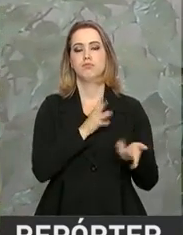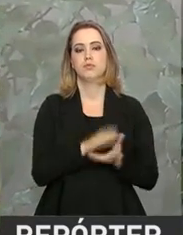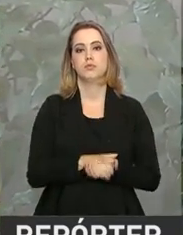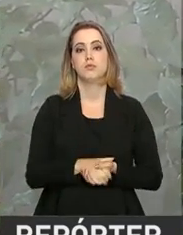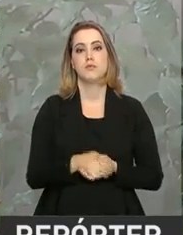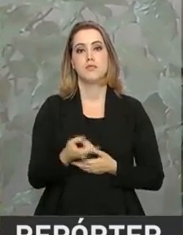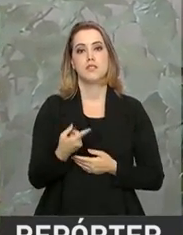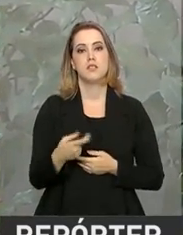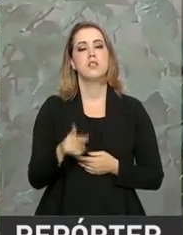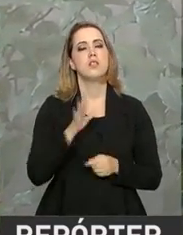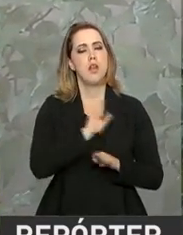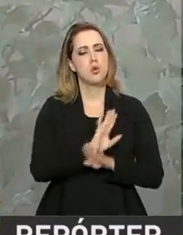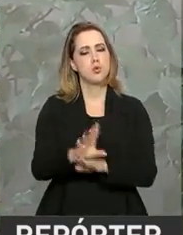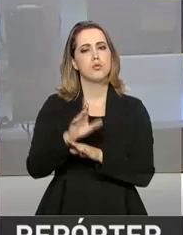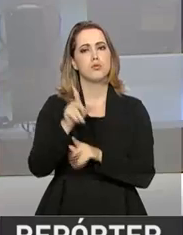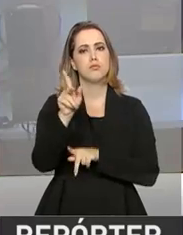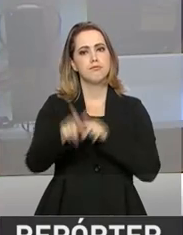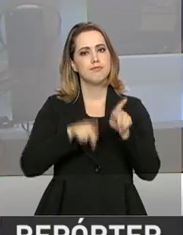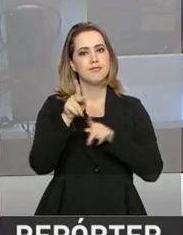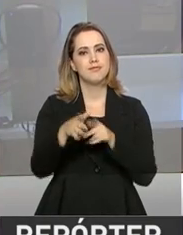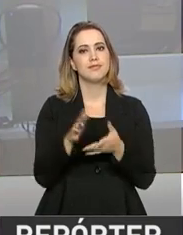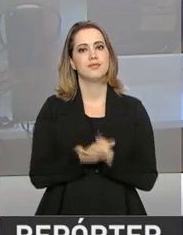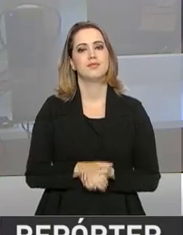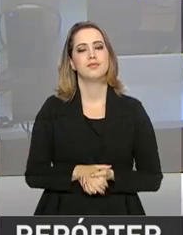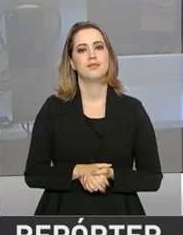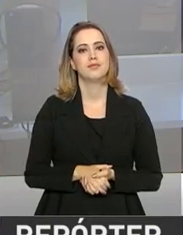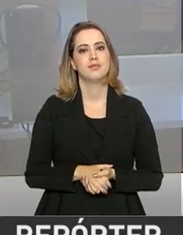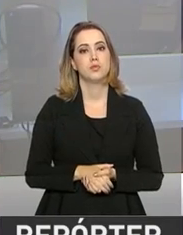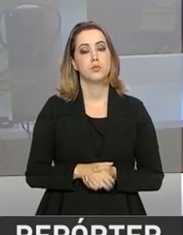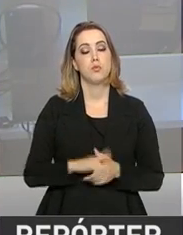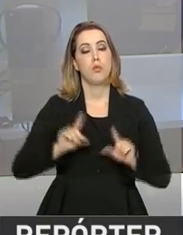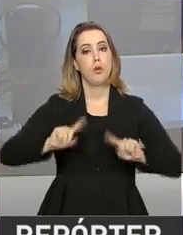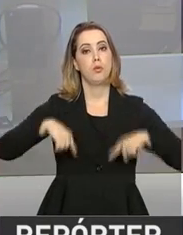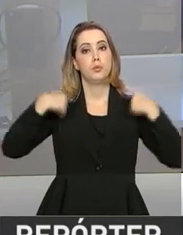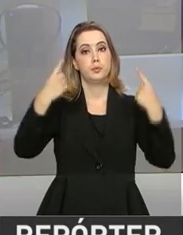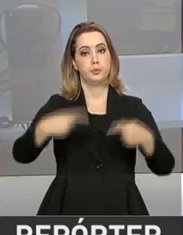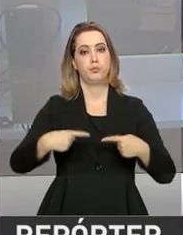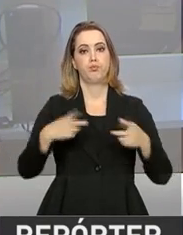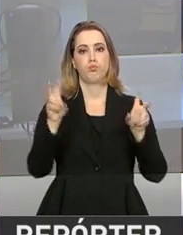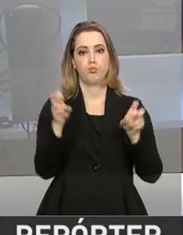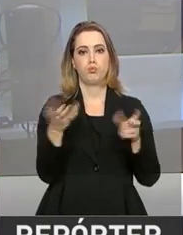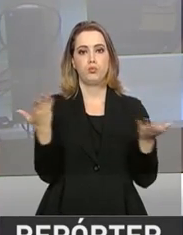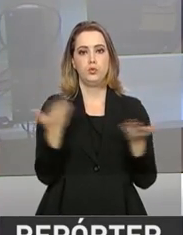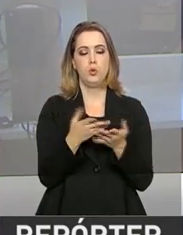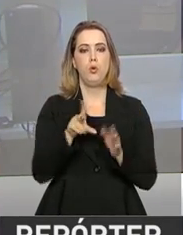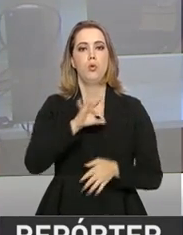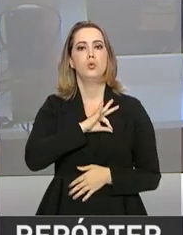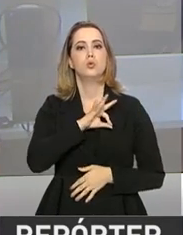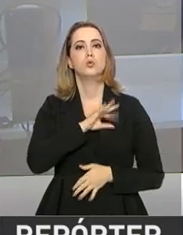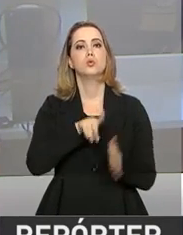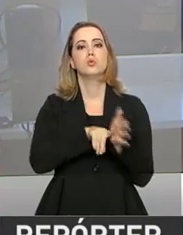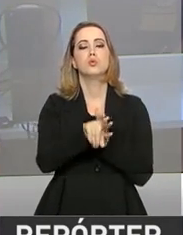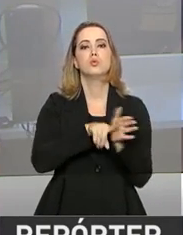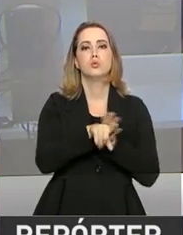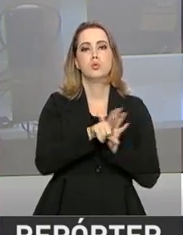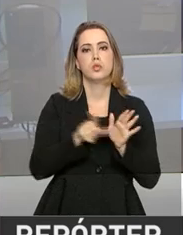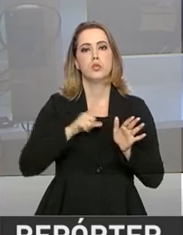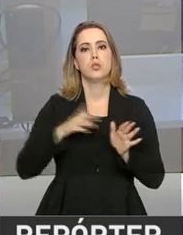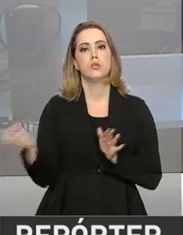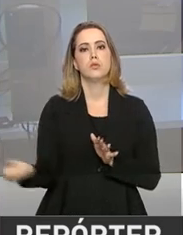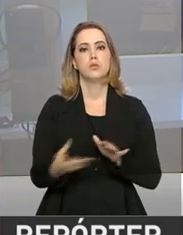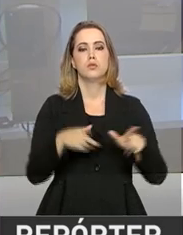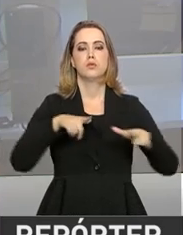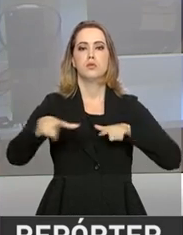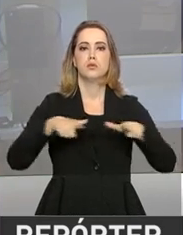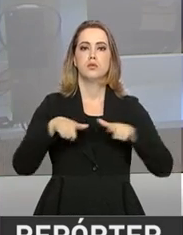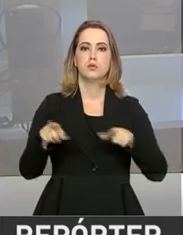E para me ajudar as pessoas. Vou dar um pouco de assunto. A Polícia Federal deflagrou hoje novas operações. No Rio Grande do